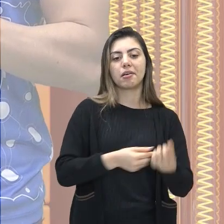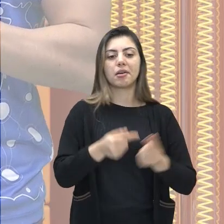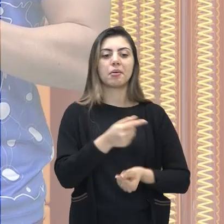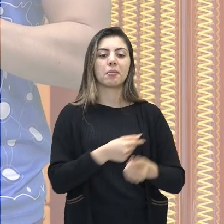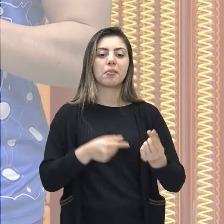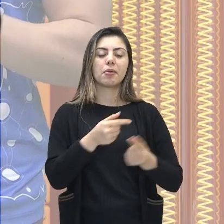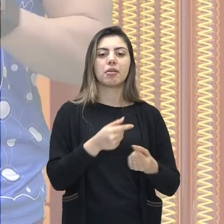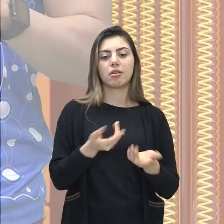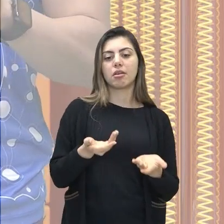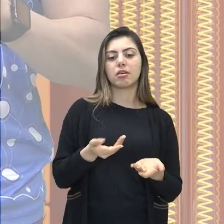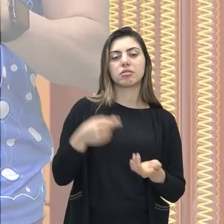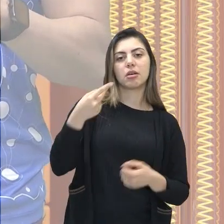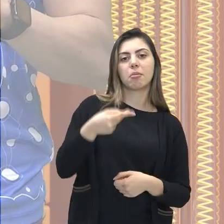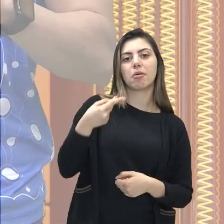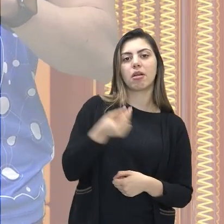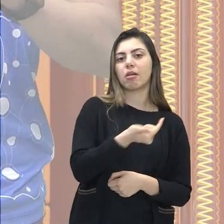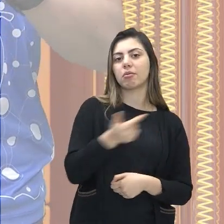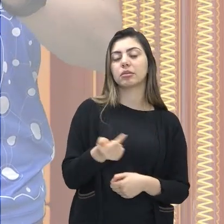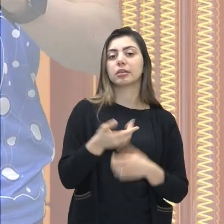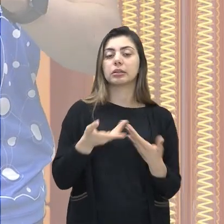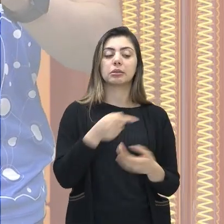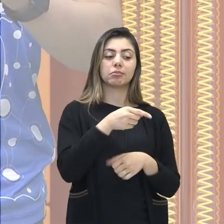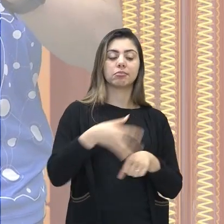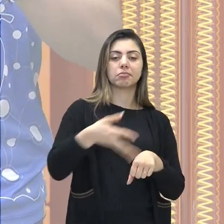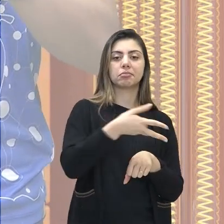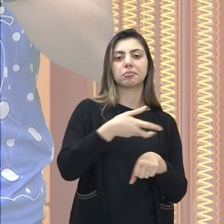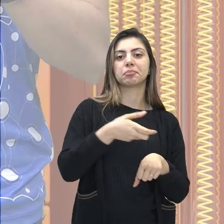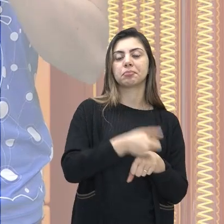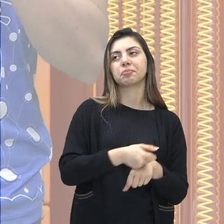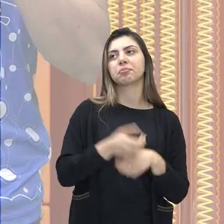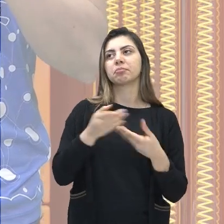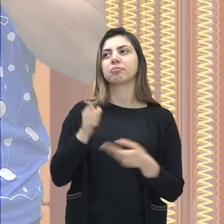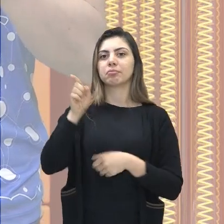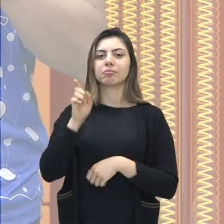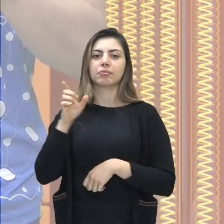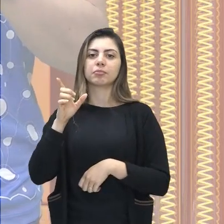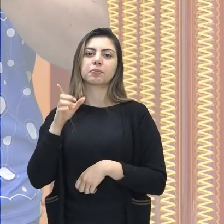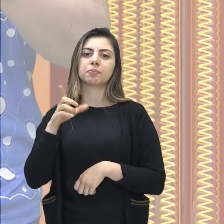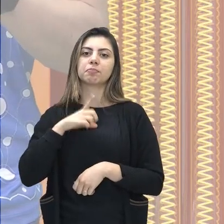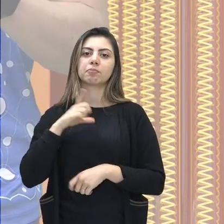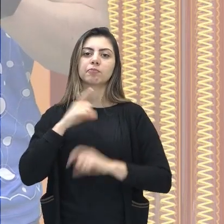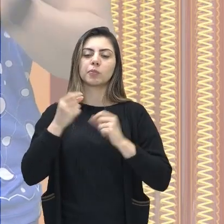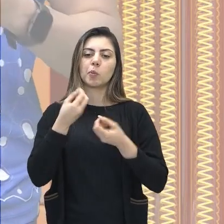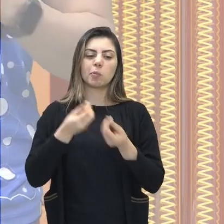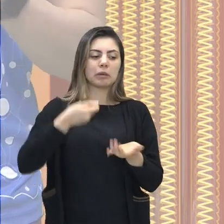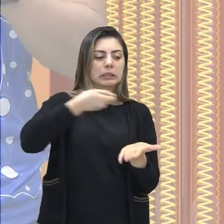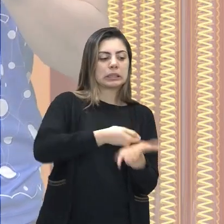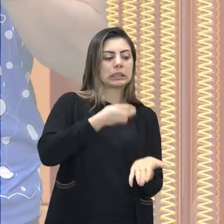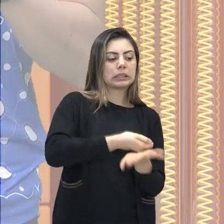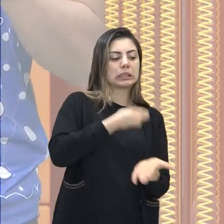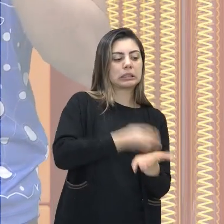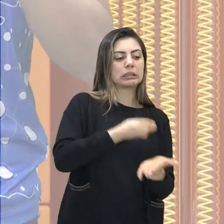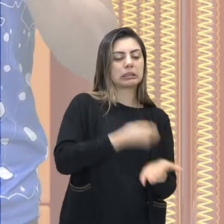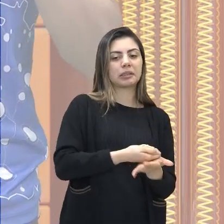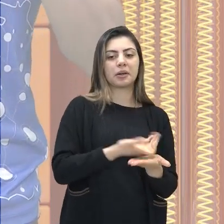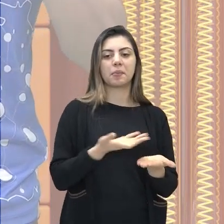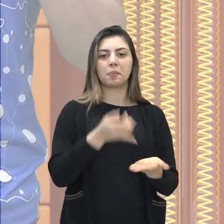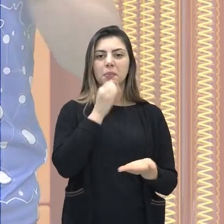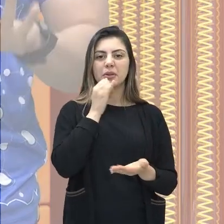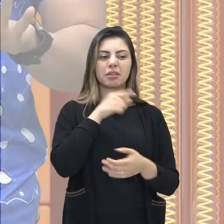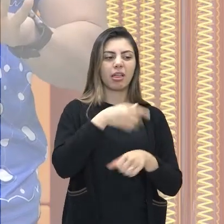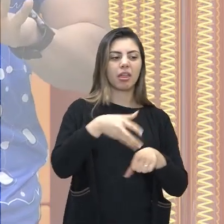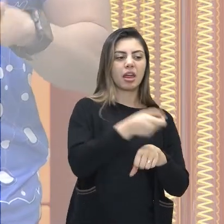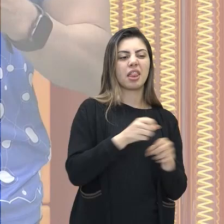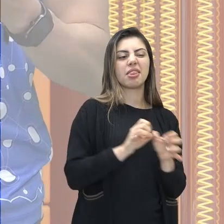das colônias. Então, as metrópoles, elas controlavam com mãos de ferro as colônias. Elas não deixavam as colônias